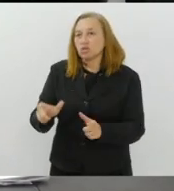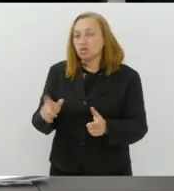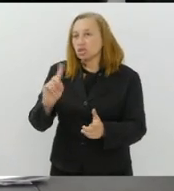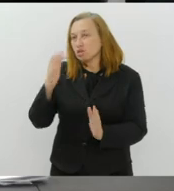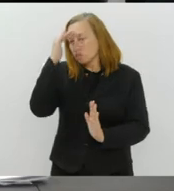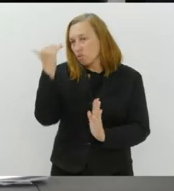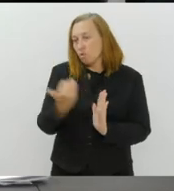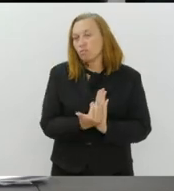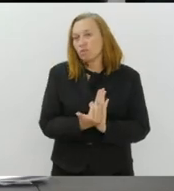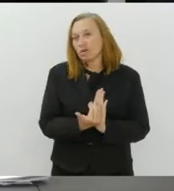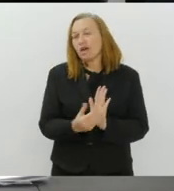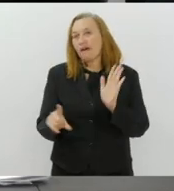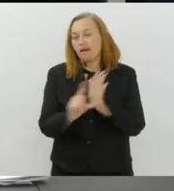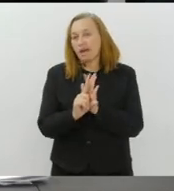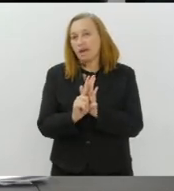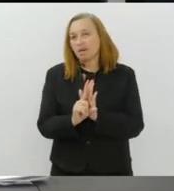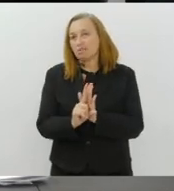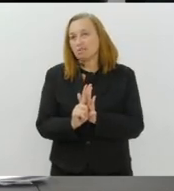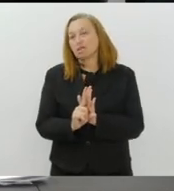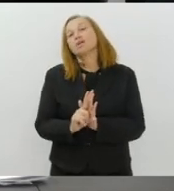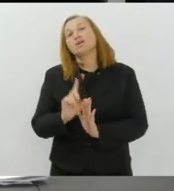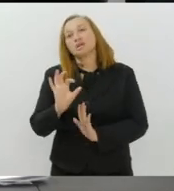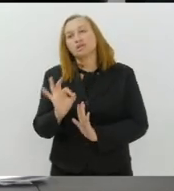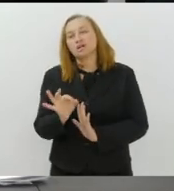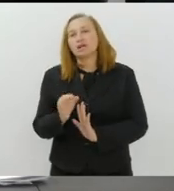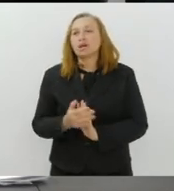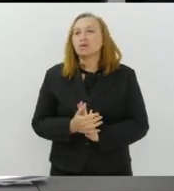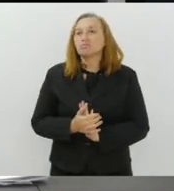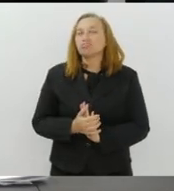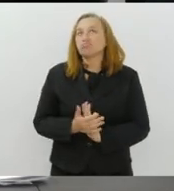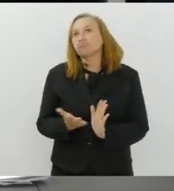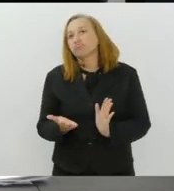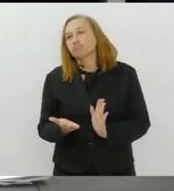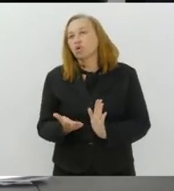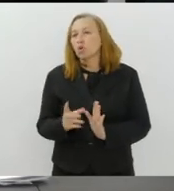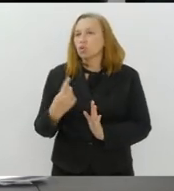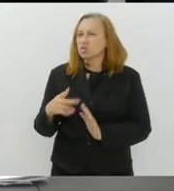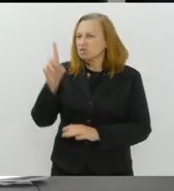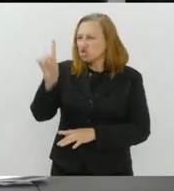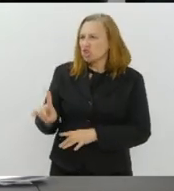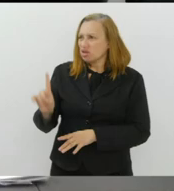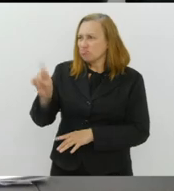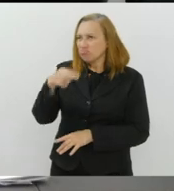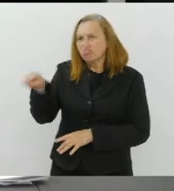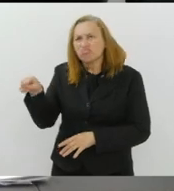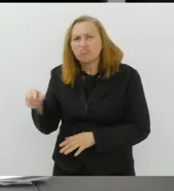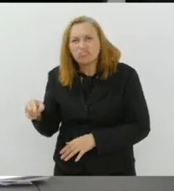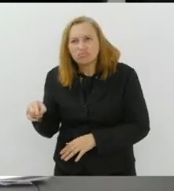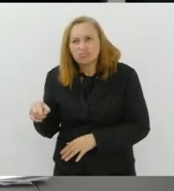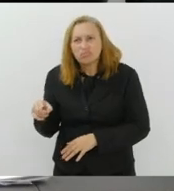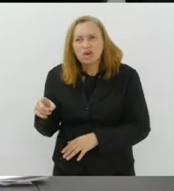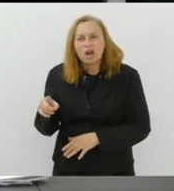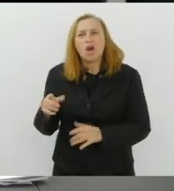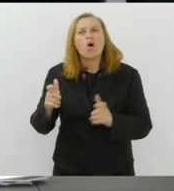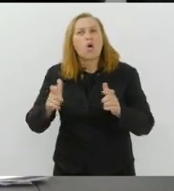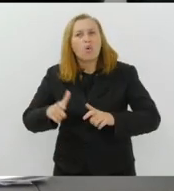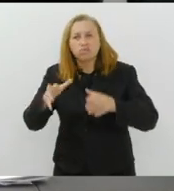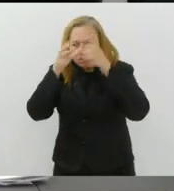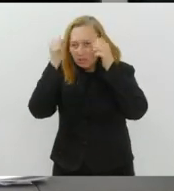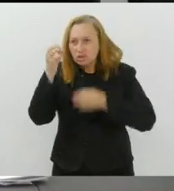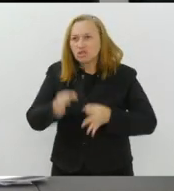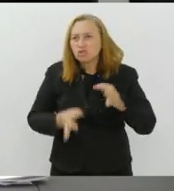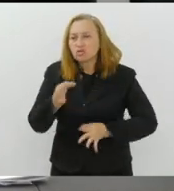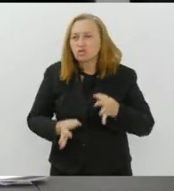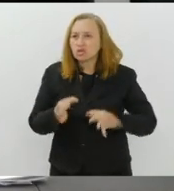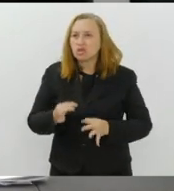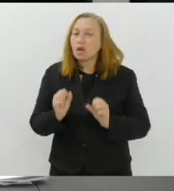um absurdo para aqueles que têm o seu direito negado, não é? Até onde o Tribunal de Justiça pode